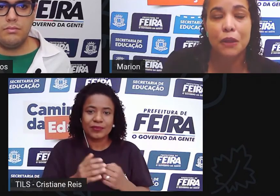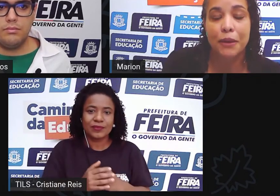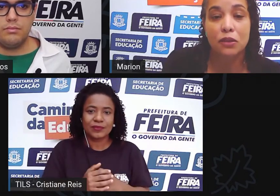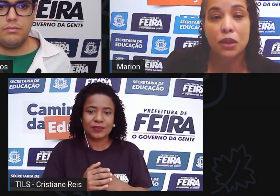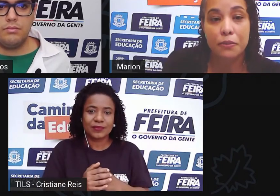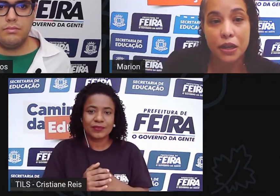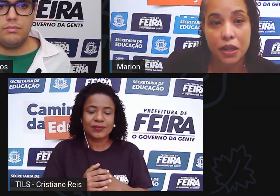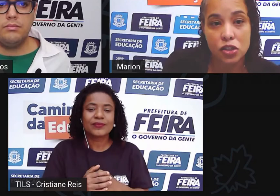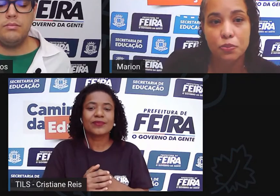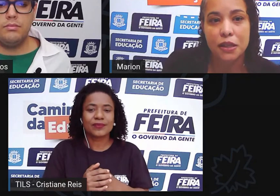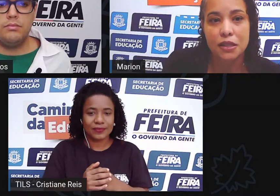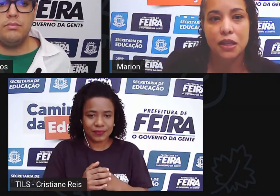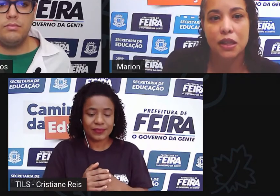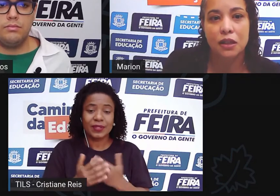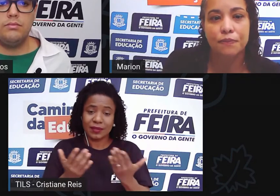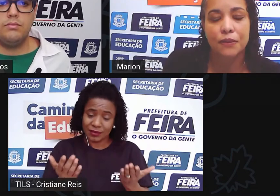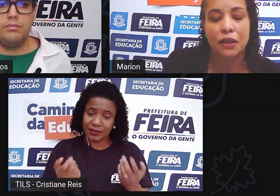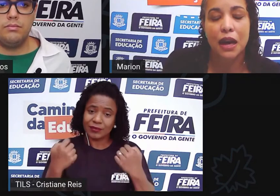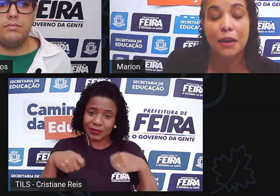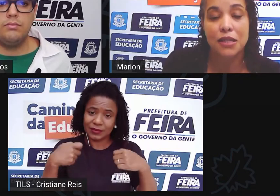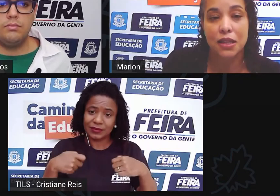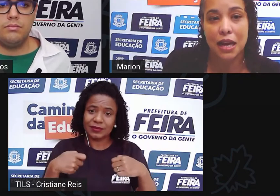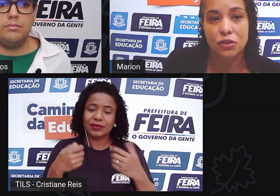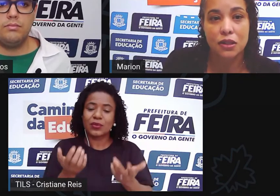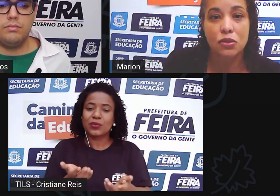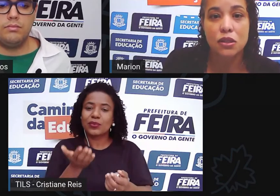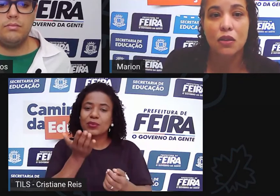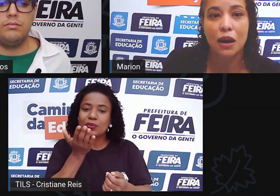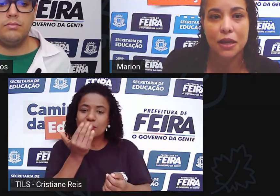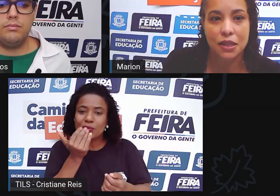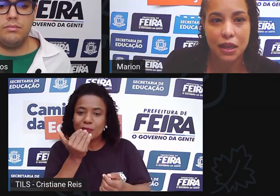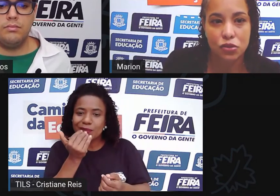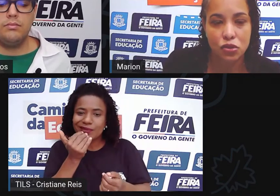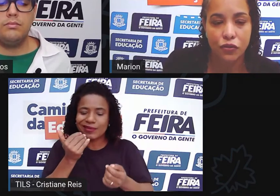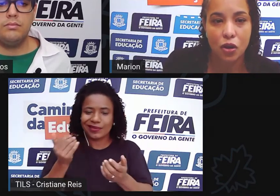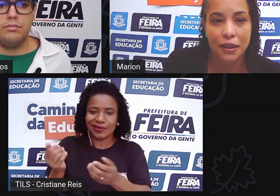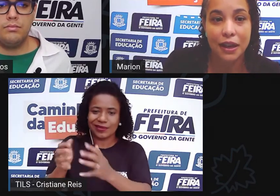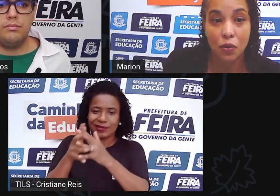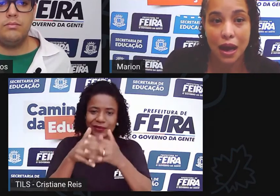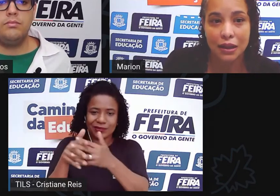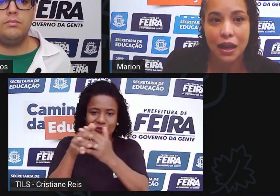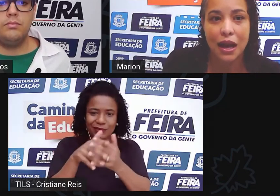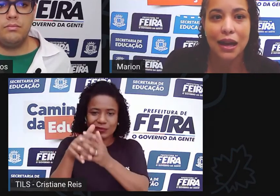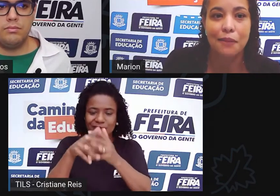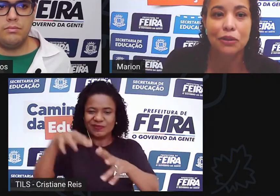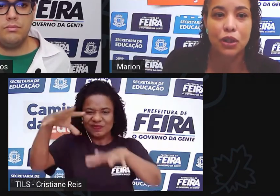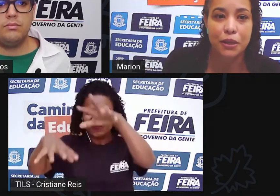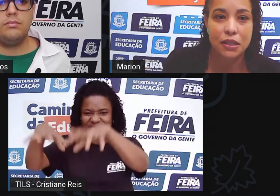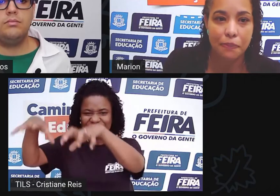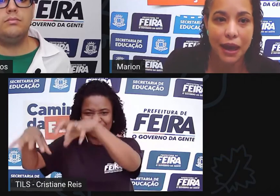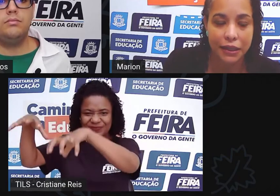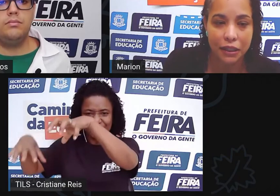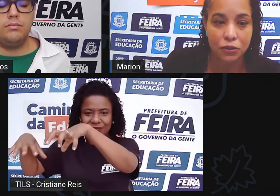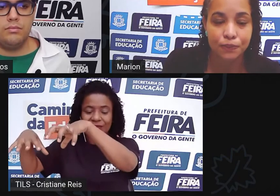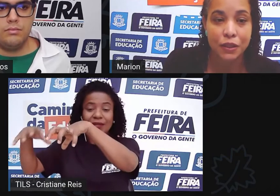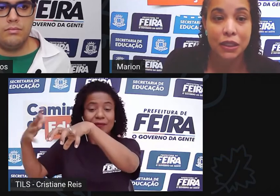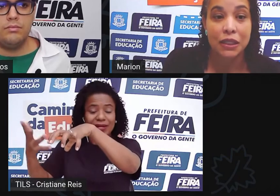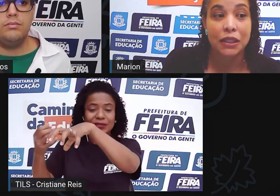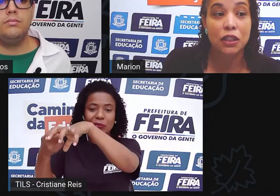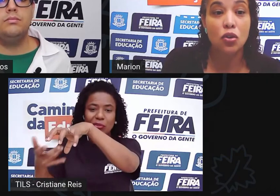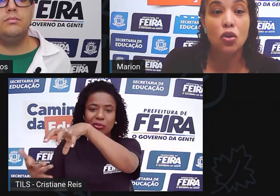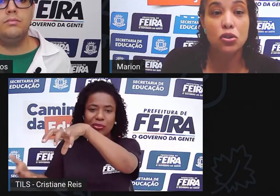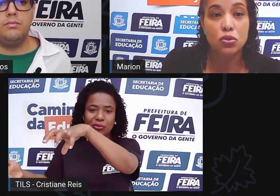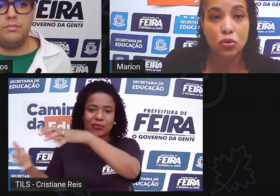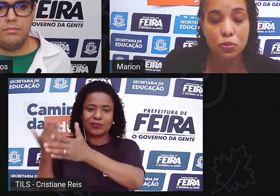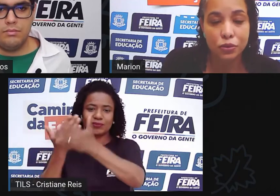de temperatura ambiente para serem armazenados e não são armazenados de forma adequada, acabam também se perdendo.